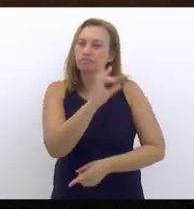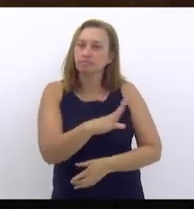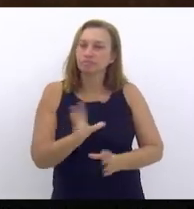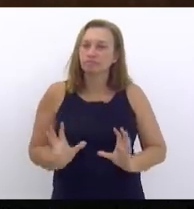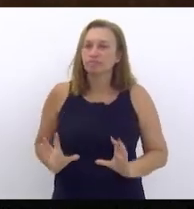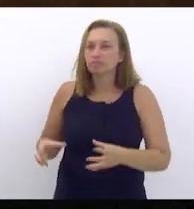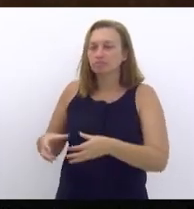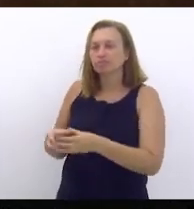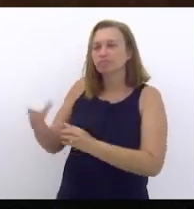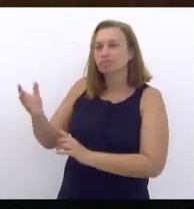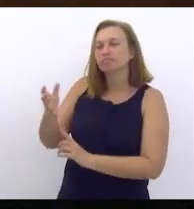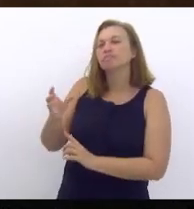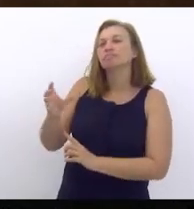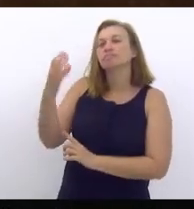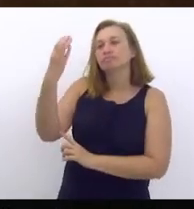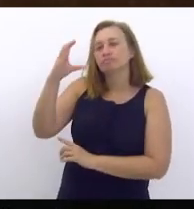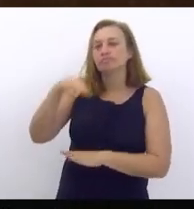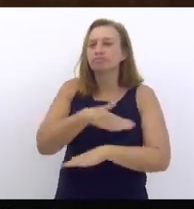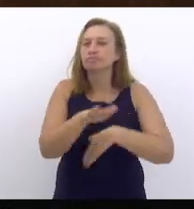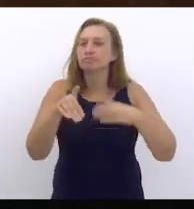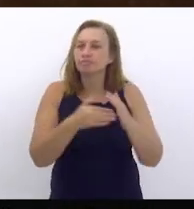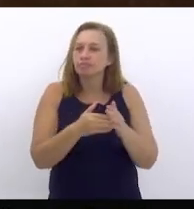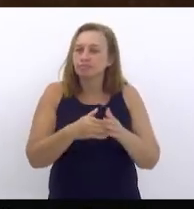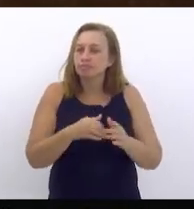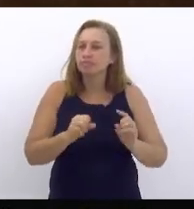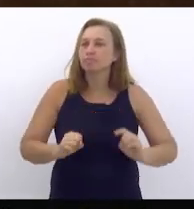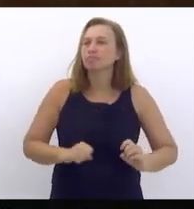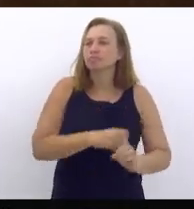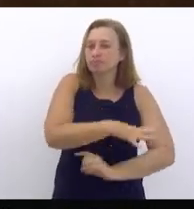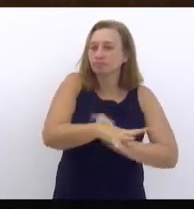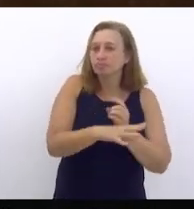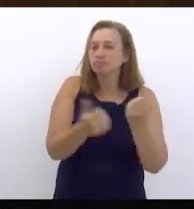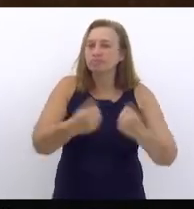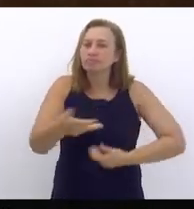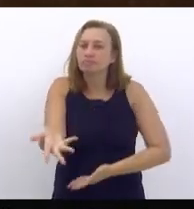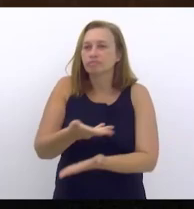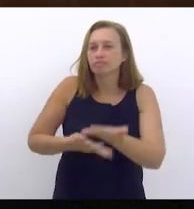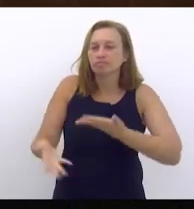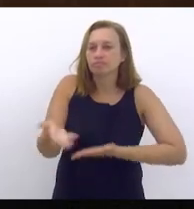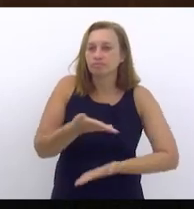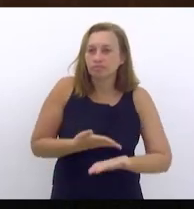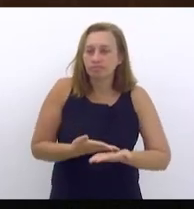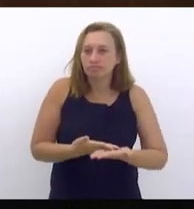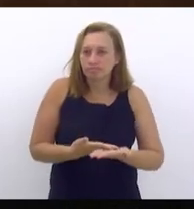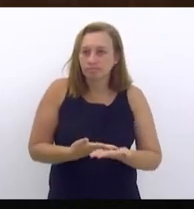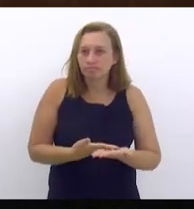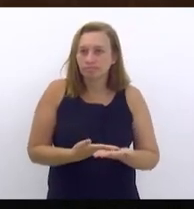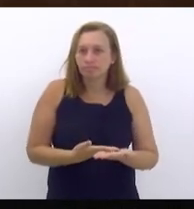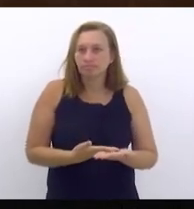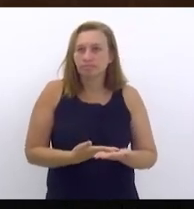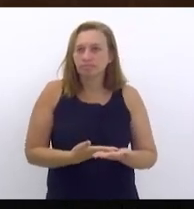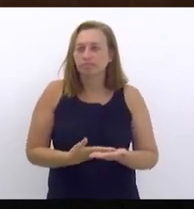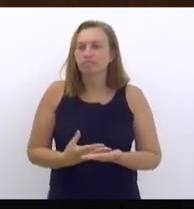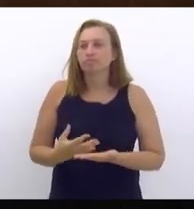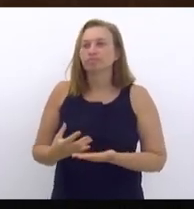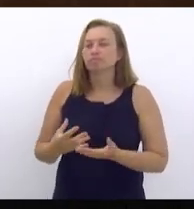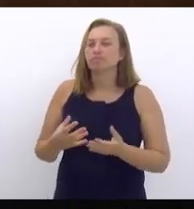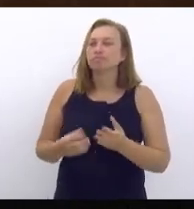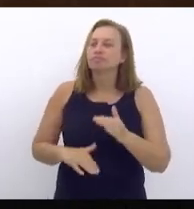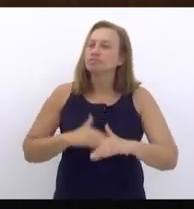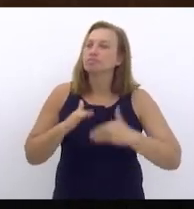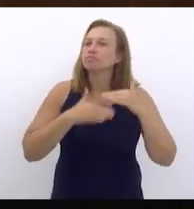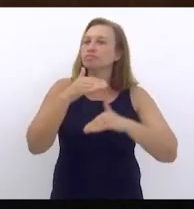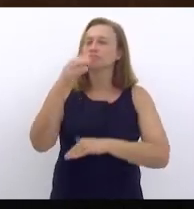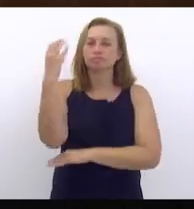comunidade científica, mas de toda a sociedade que precisa participar de alguma maneira do fazer científico e do